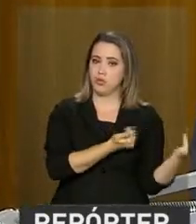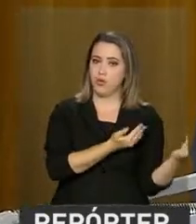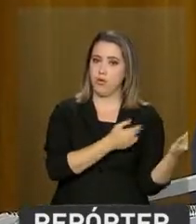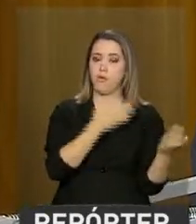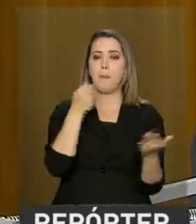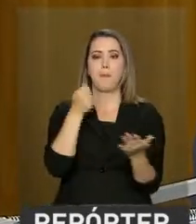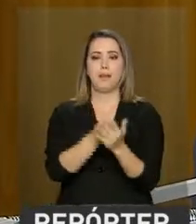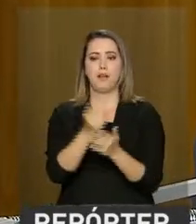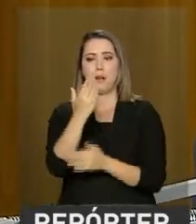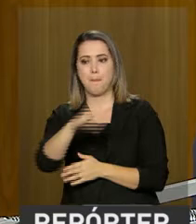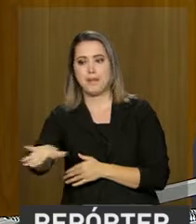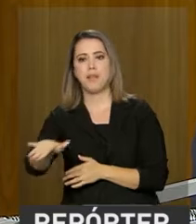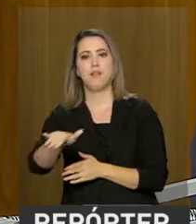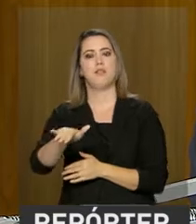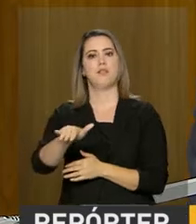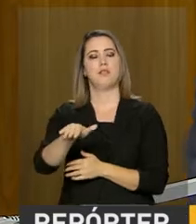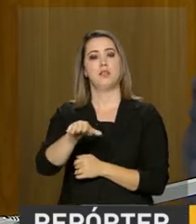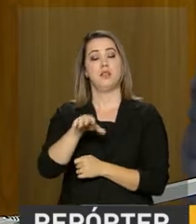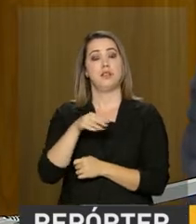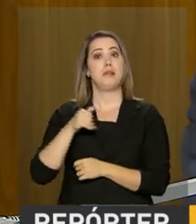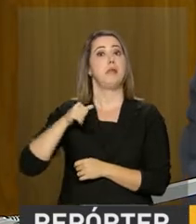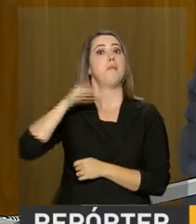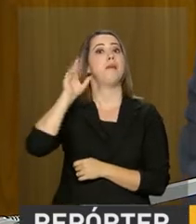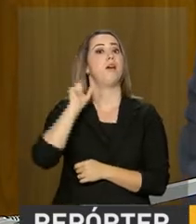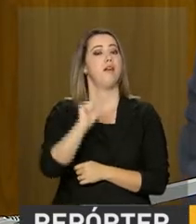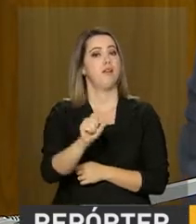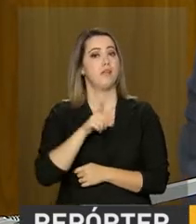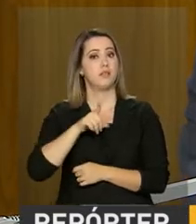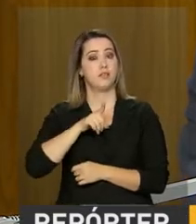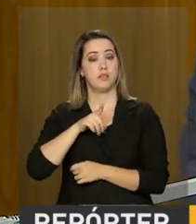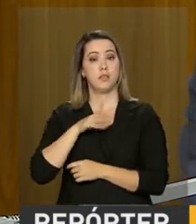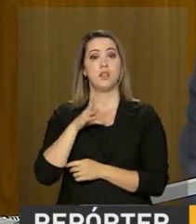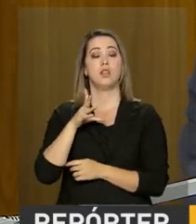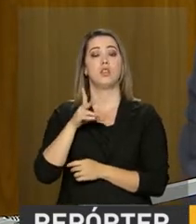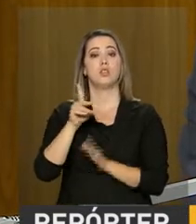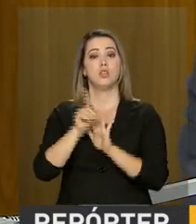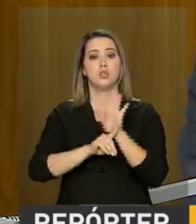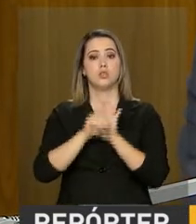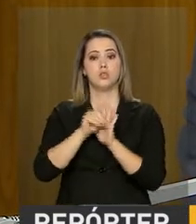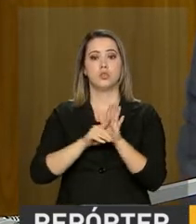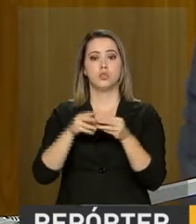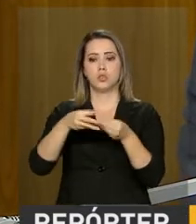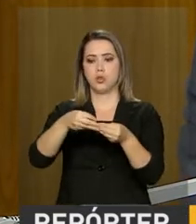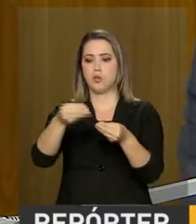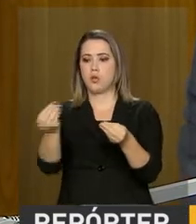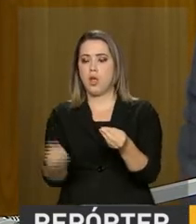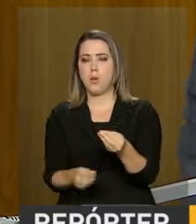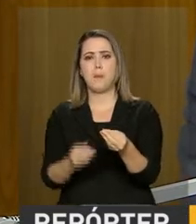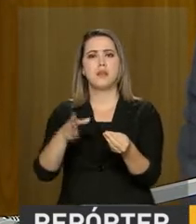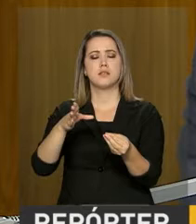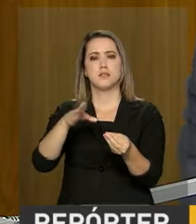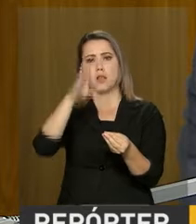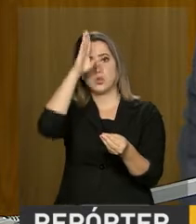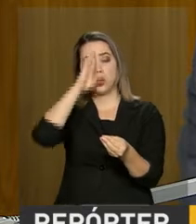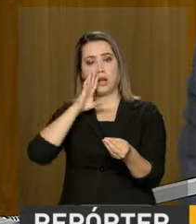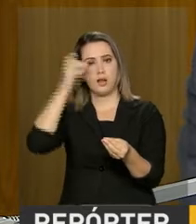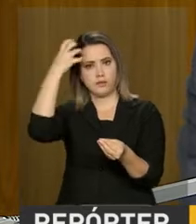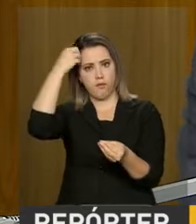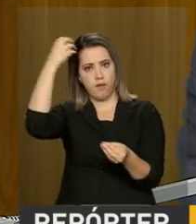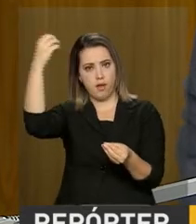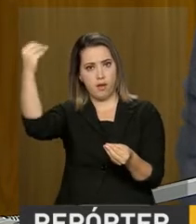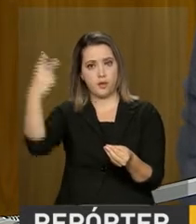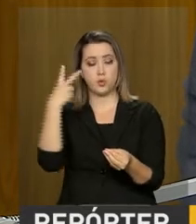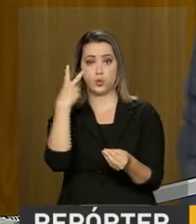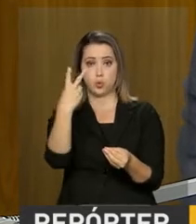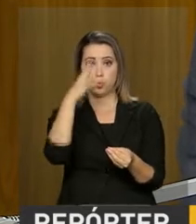pagam a metade do preço e mais direito em passagens interestaduais são quatro vagas duas gratuitas